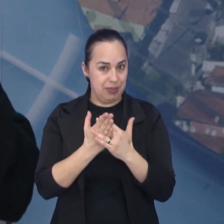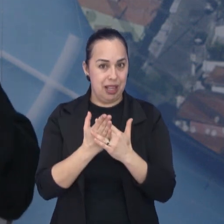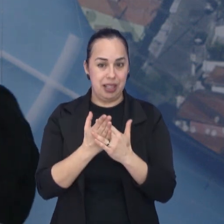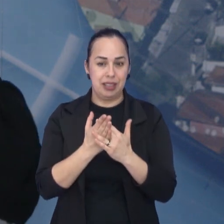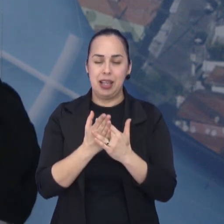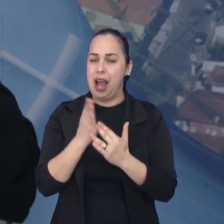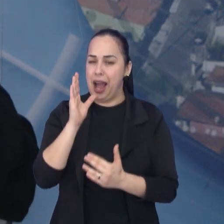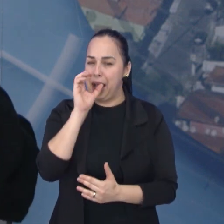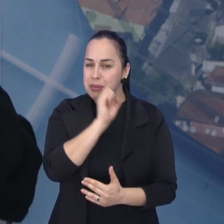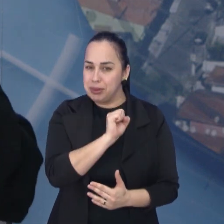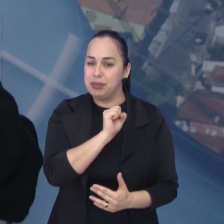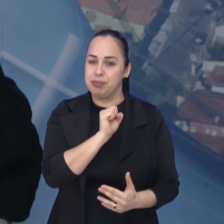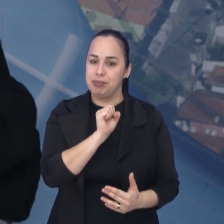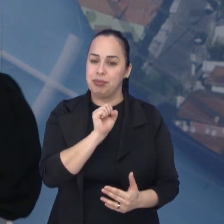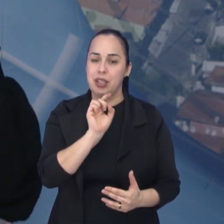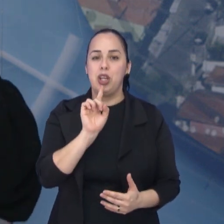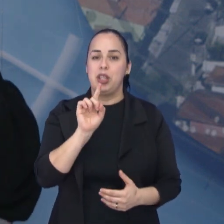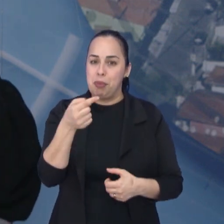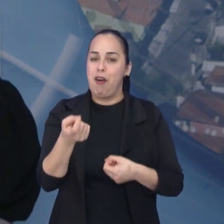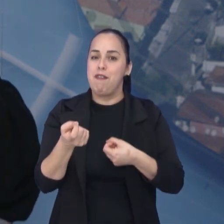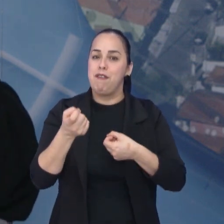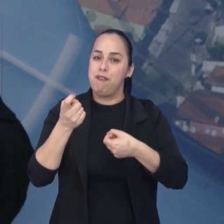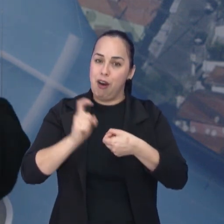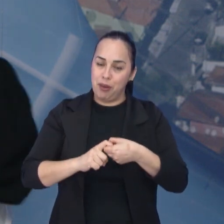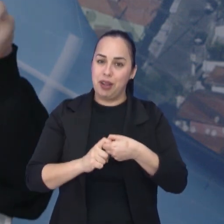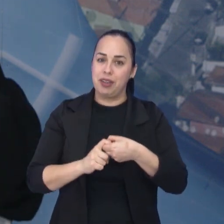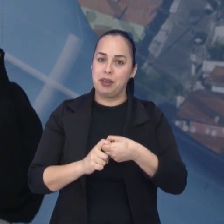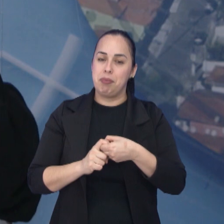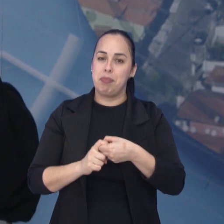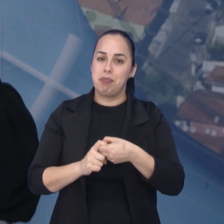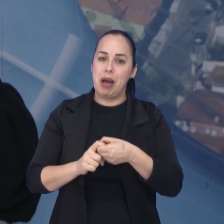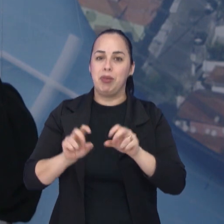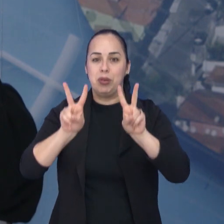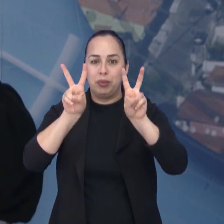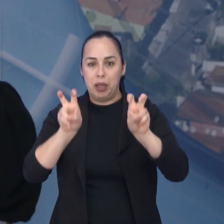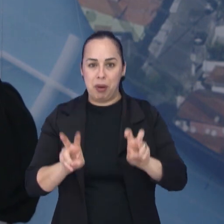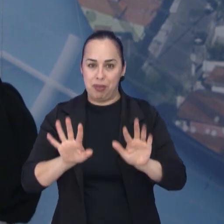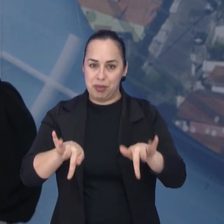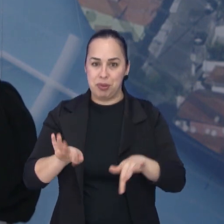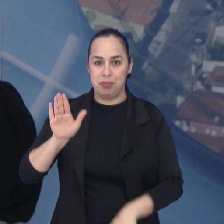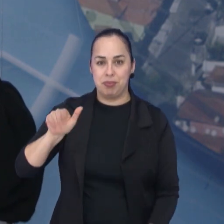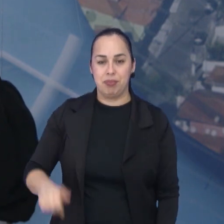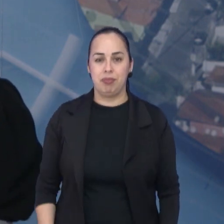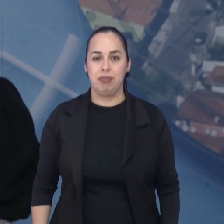que é bem rapidinho, de novo, e já já a gente retoma para concluir esse bate-papo. Até já!